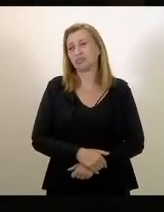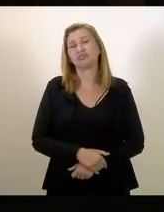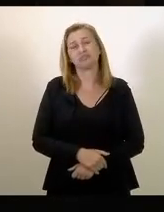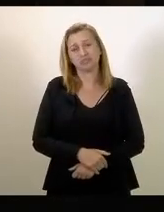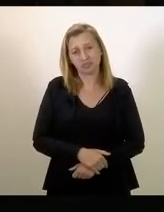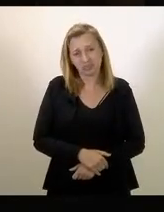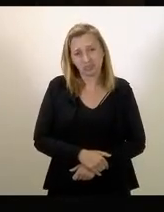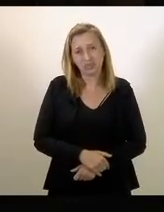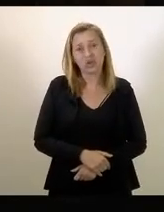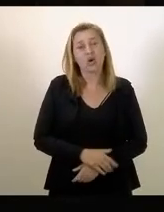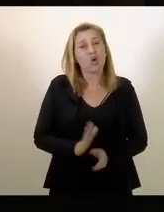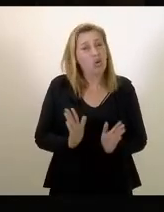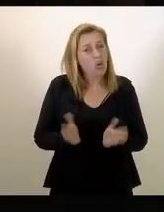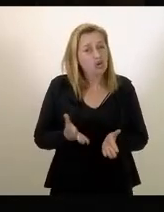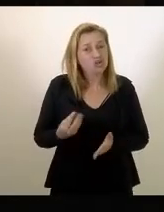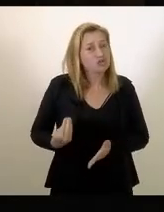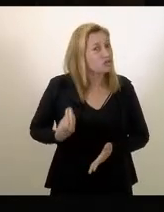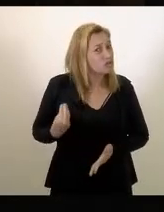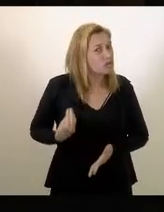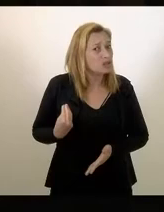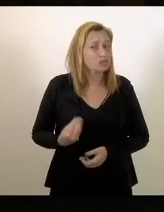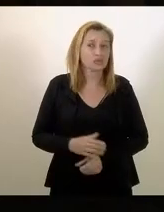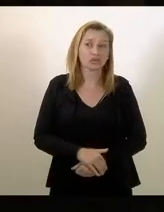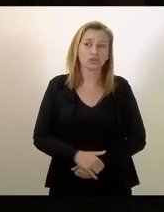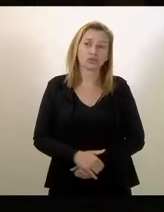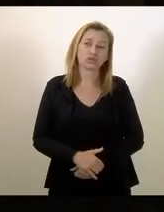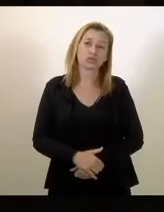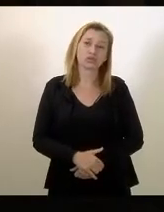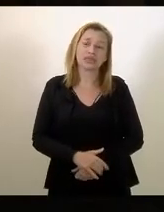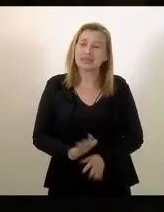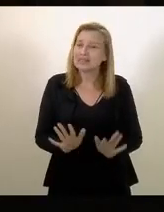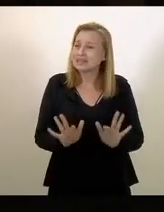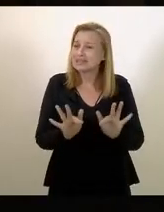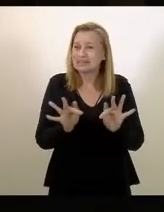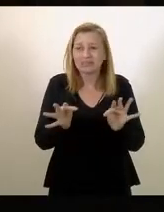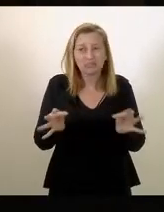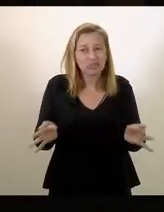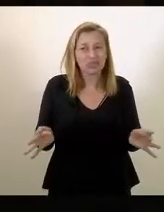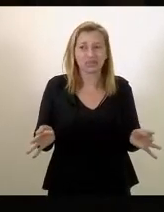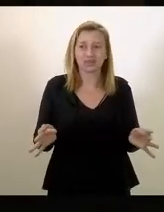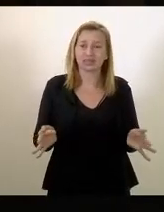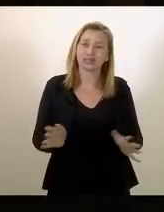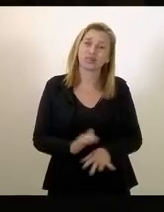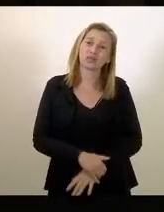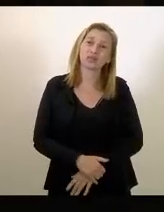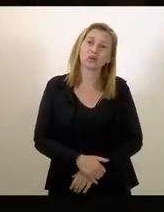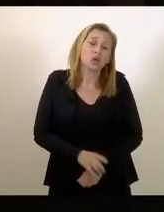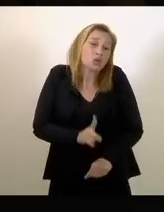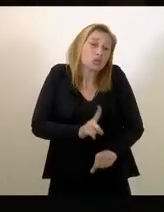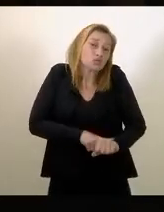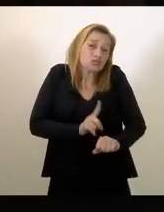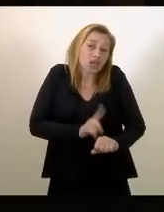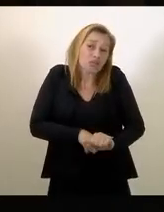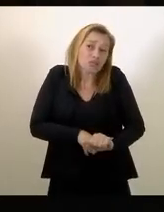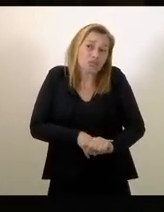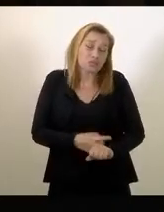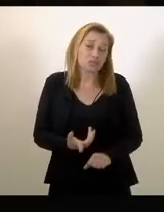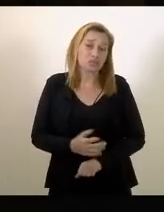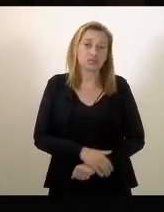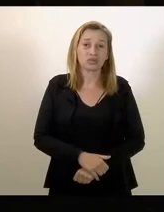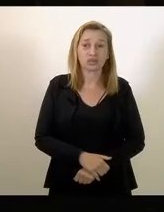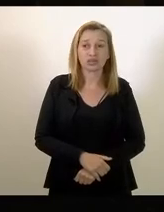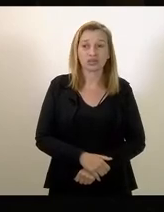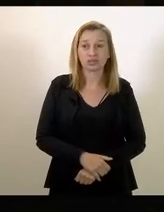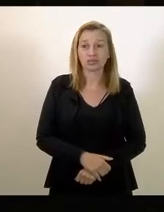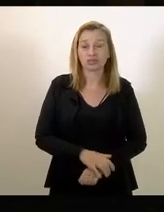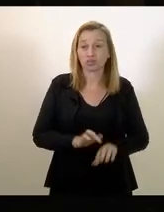hoje nós vivemos simplesmente no tempo da